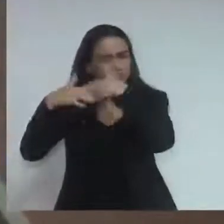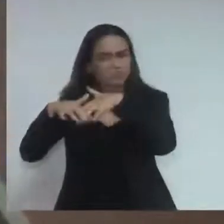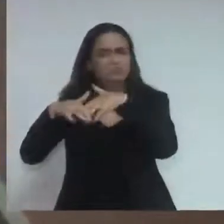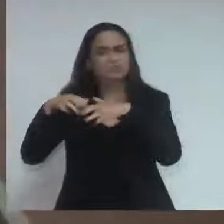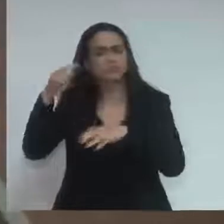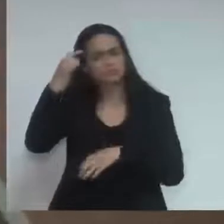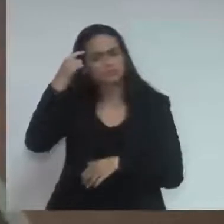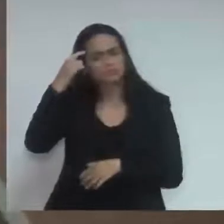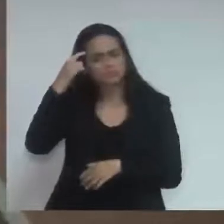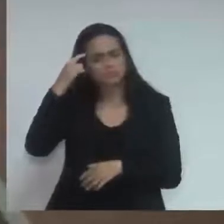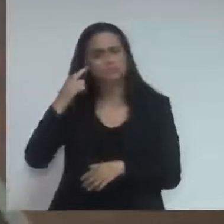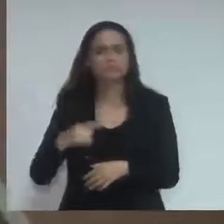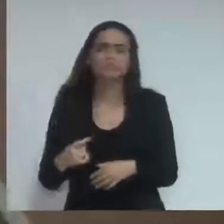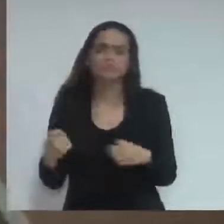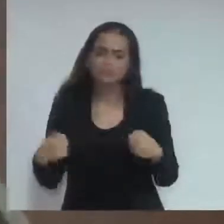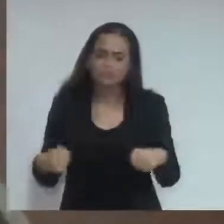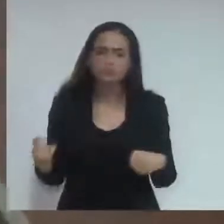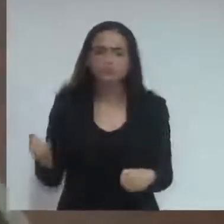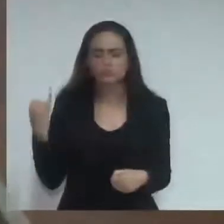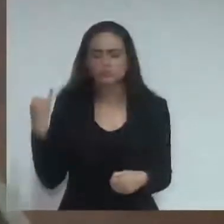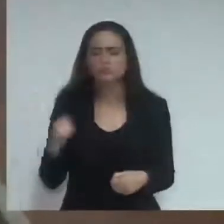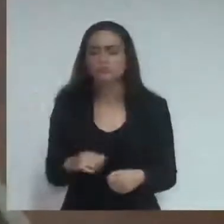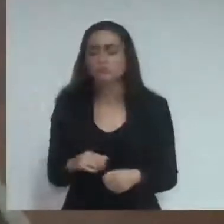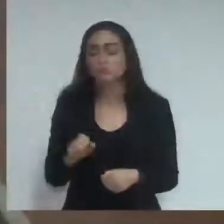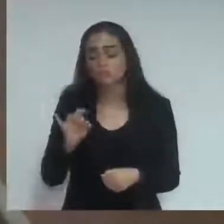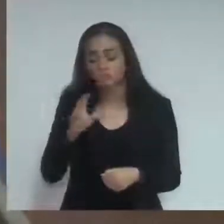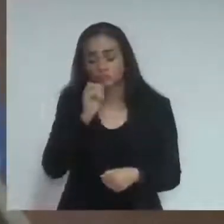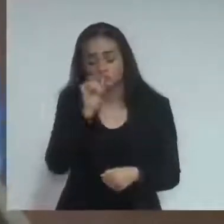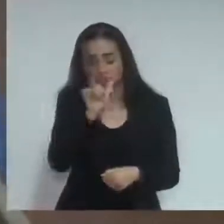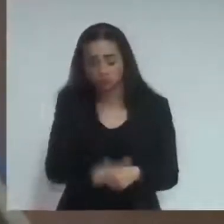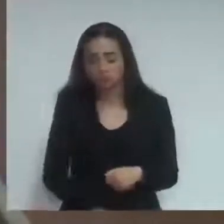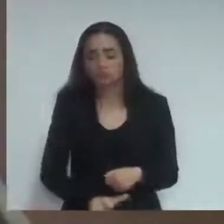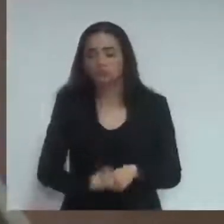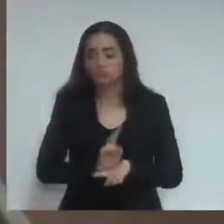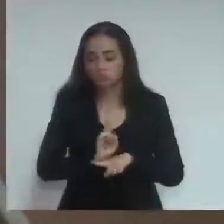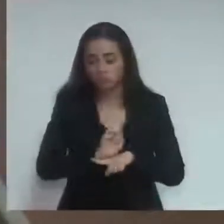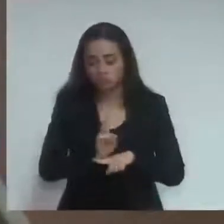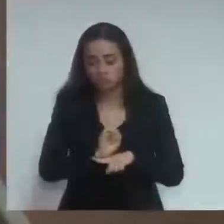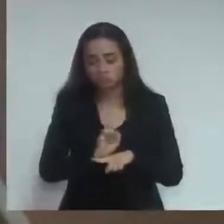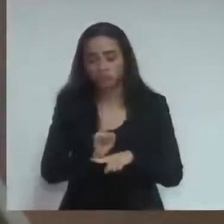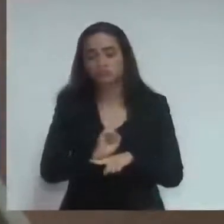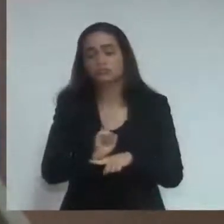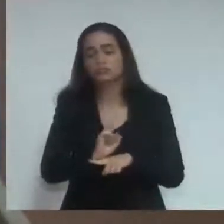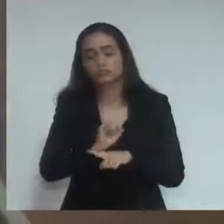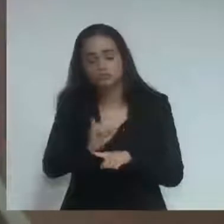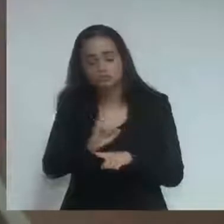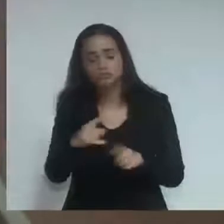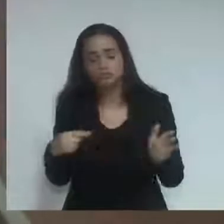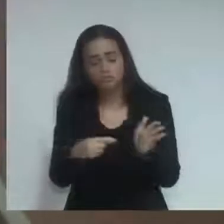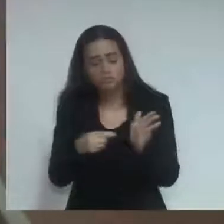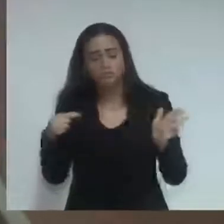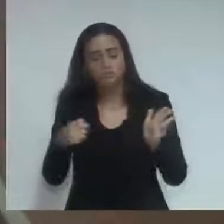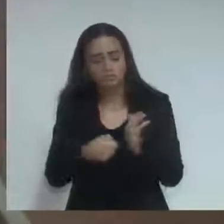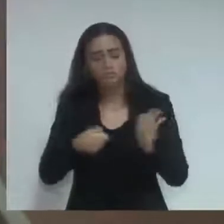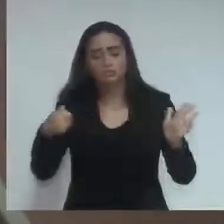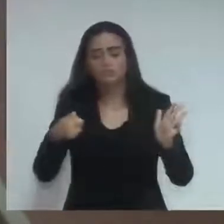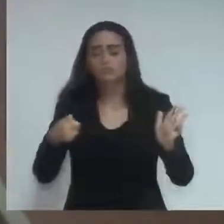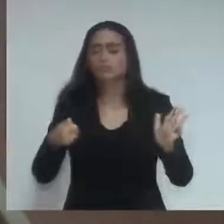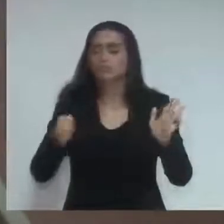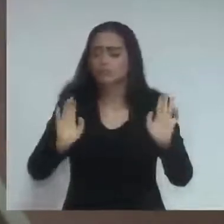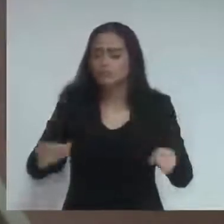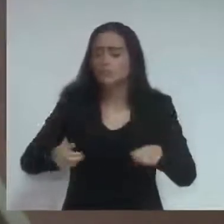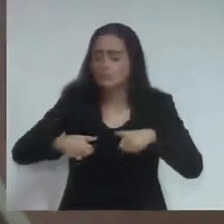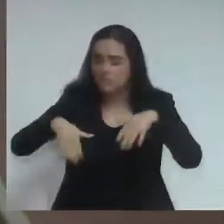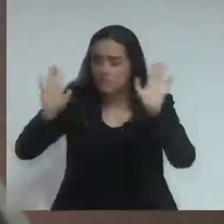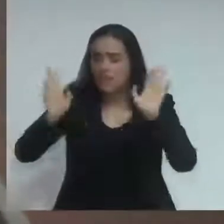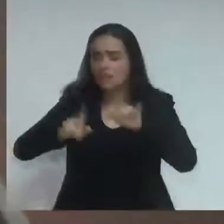e o dever do vereador de fiscalizar. E se tiver denúncia de algo que é fato, que é concreto, leve às autoridades competentes para que tomem